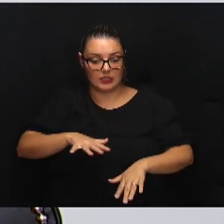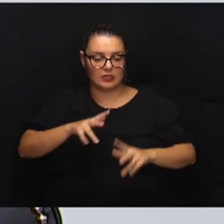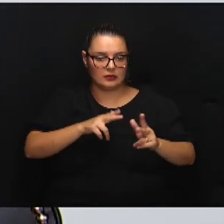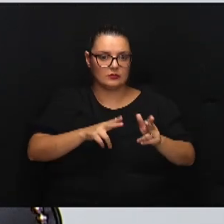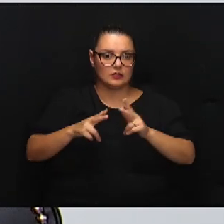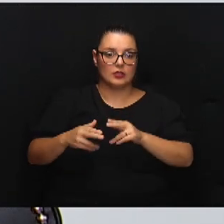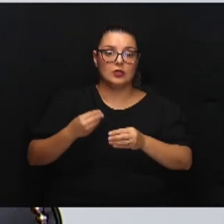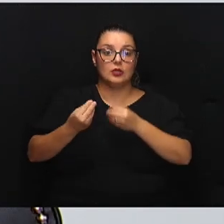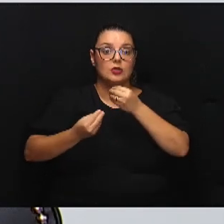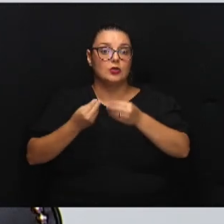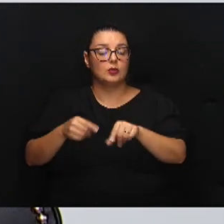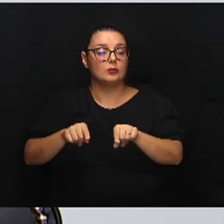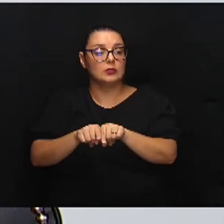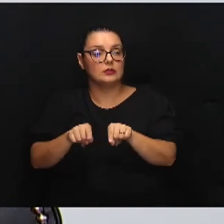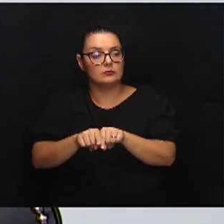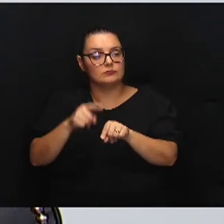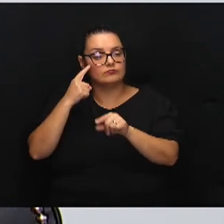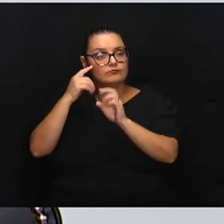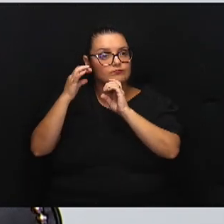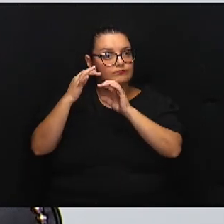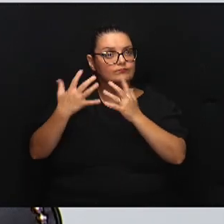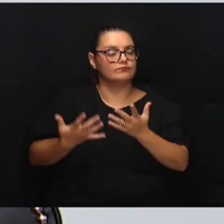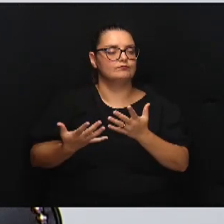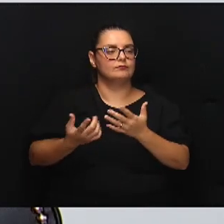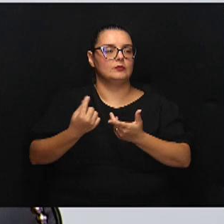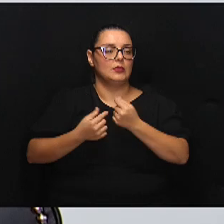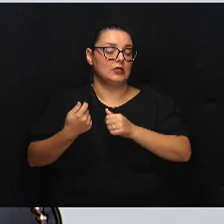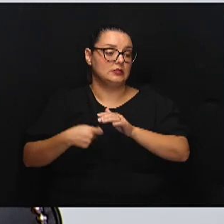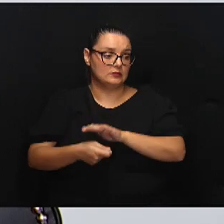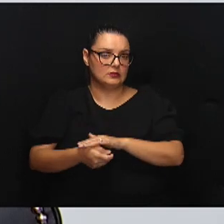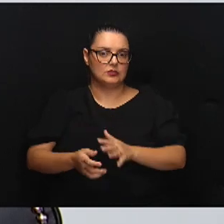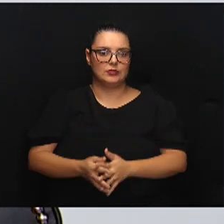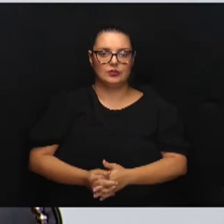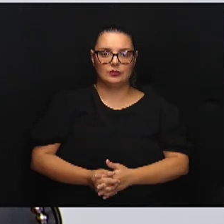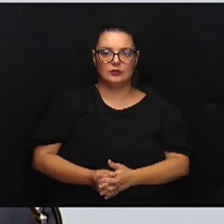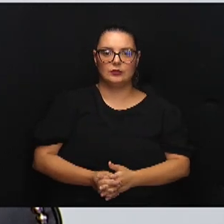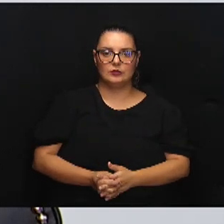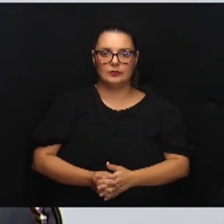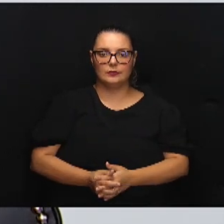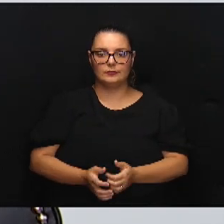e como foi também pensar nesse investimento?